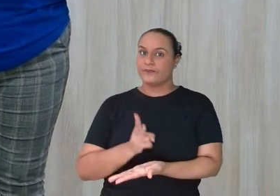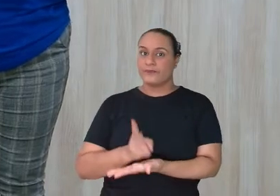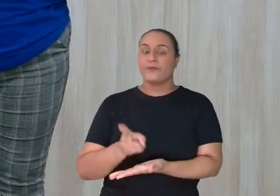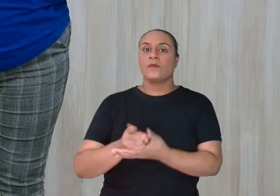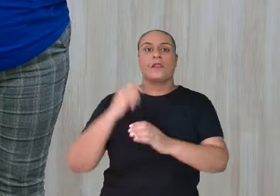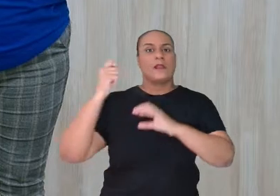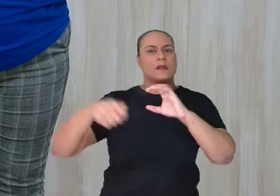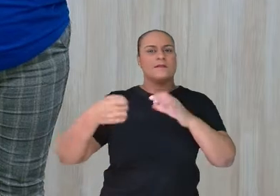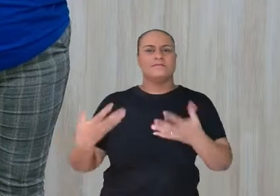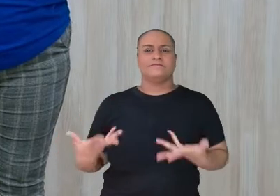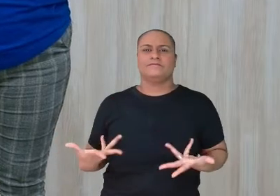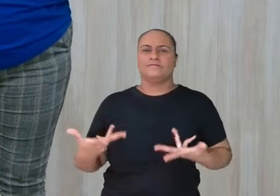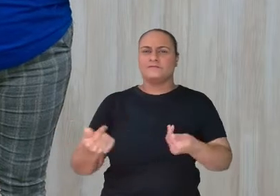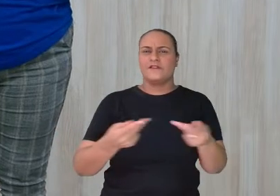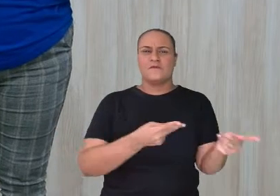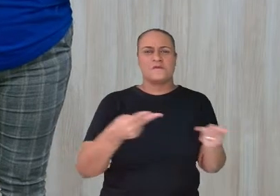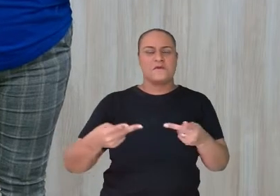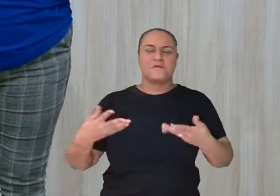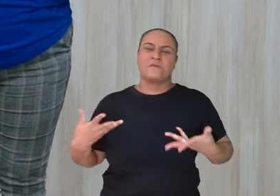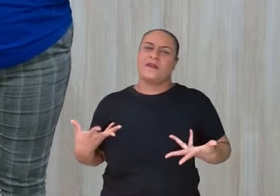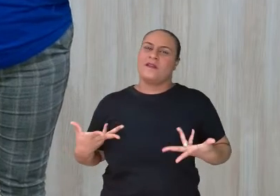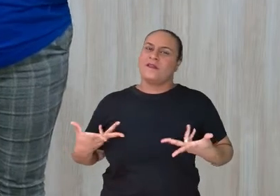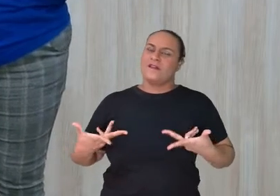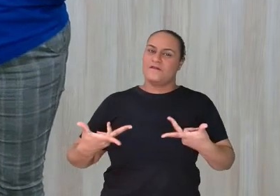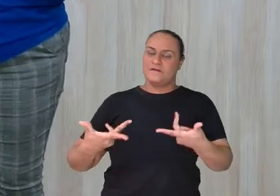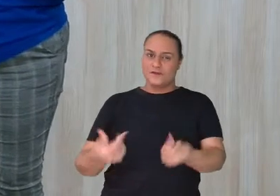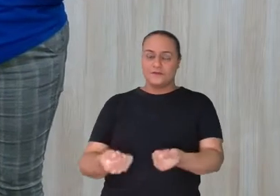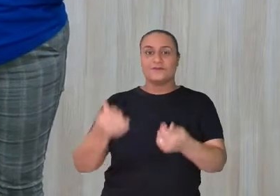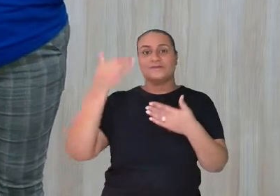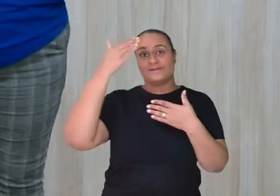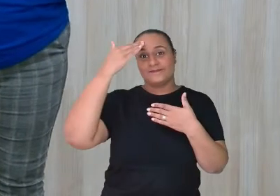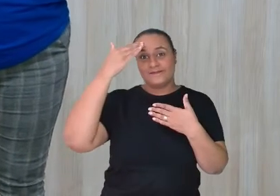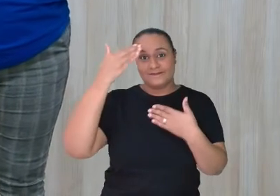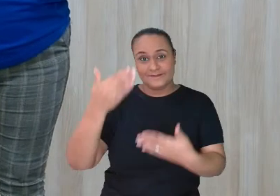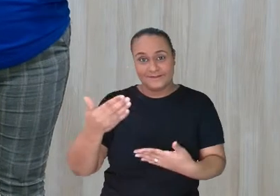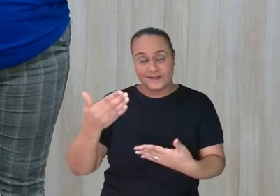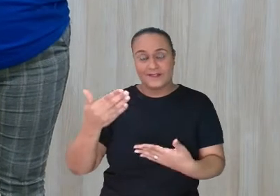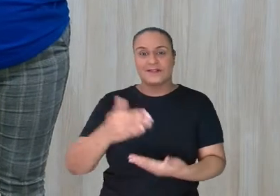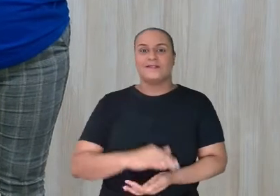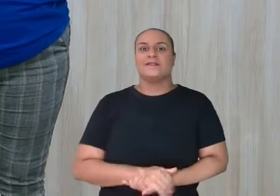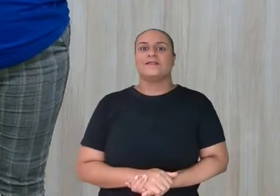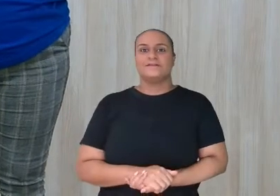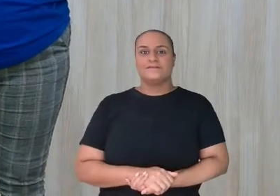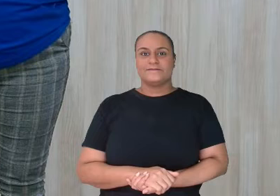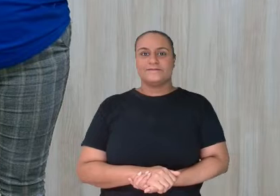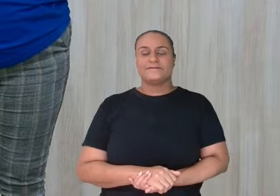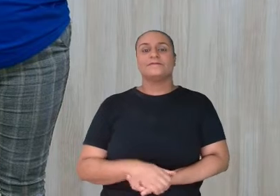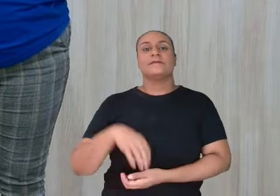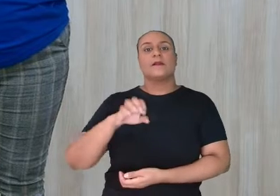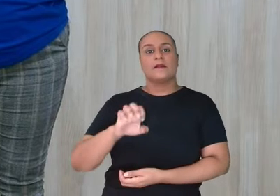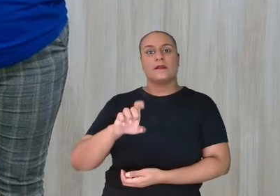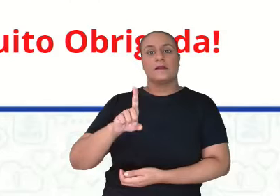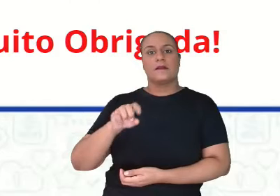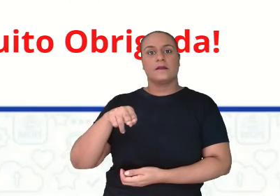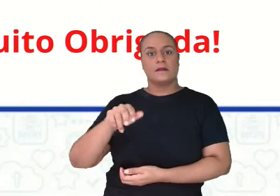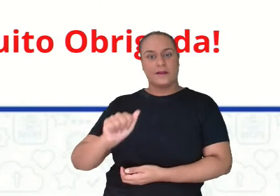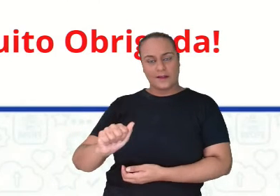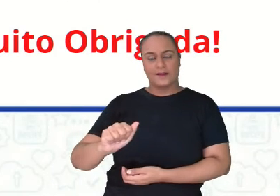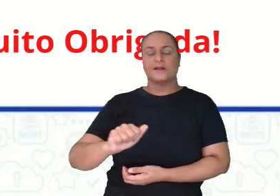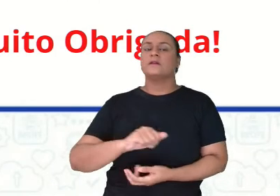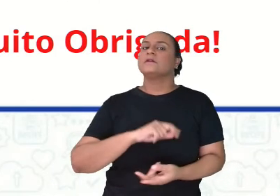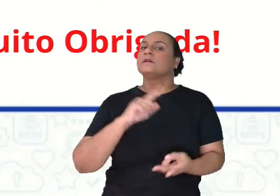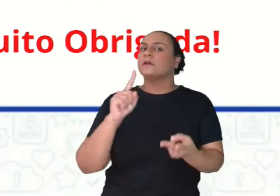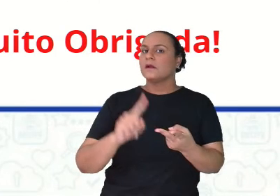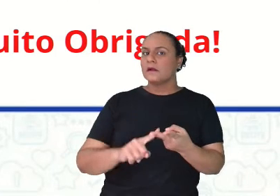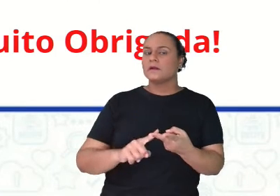vídeo maravilhoso. Essa visita foi incrível. Eu quero agradecer aqui a Edna Silva